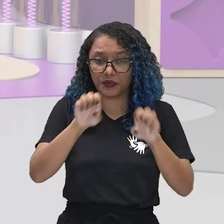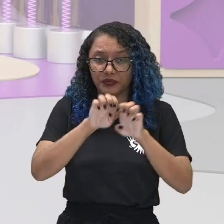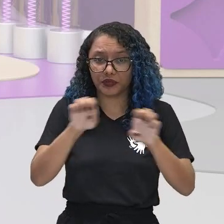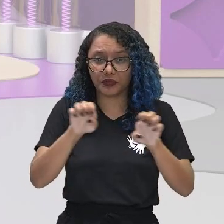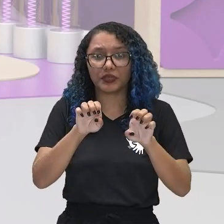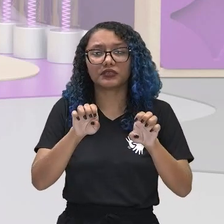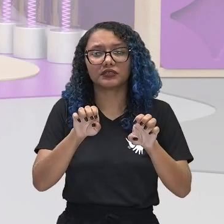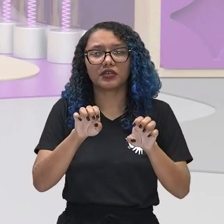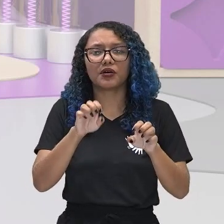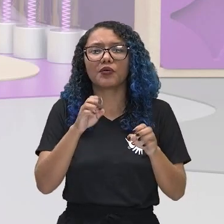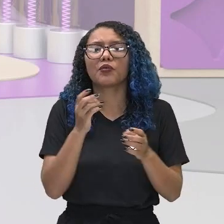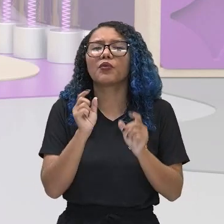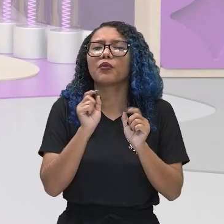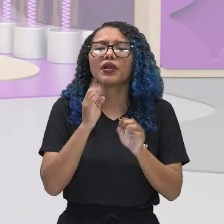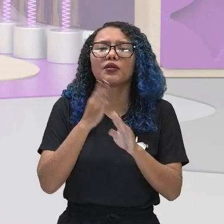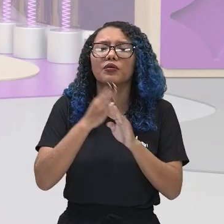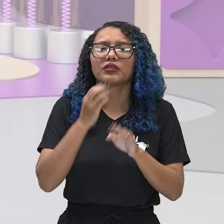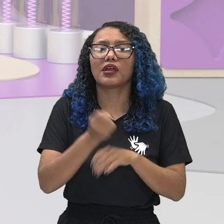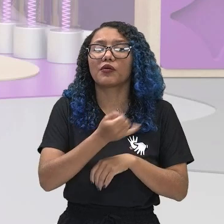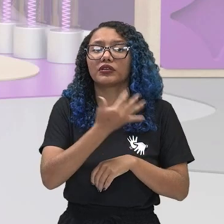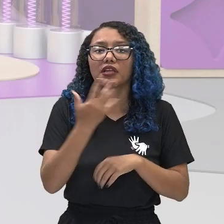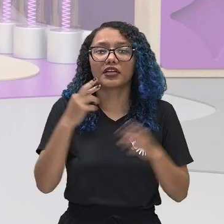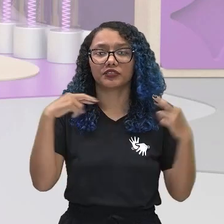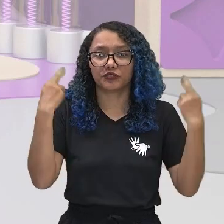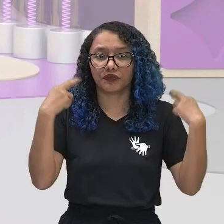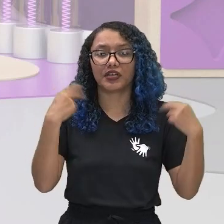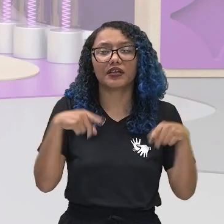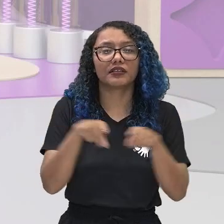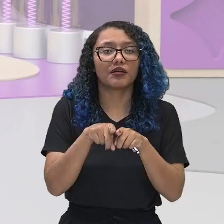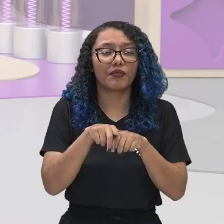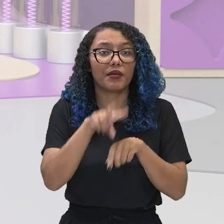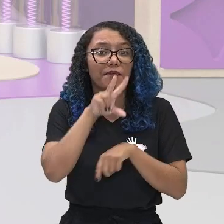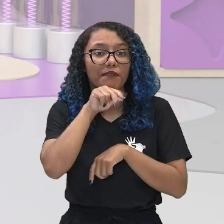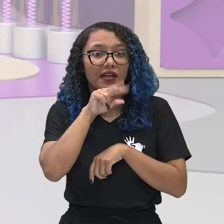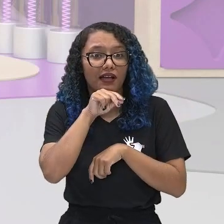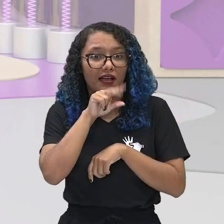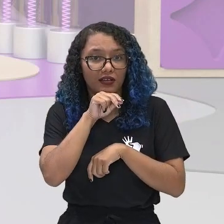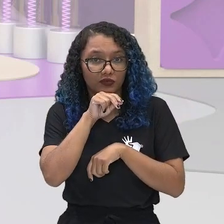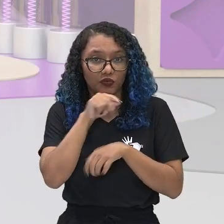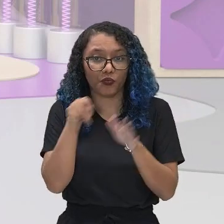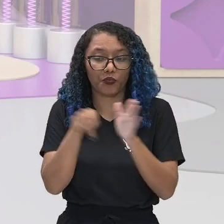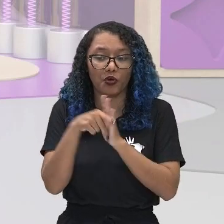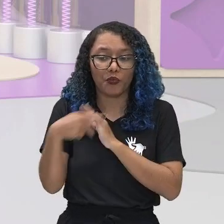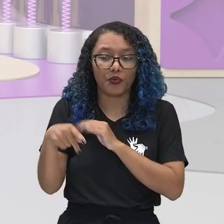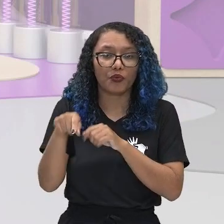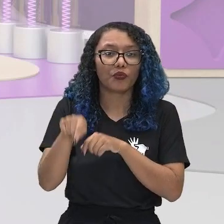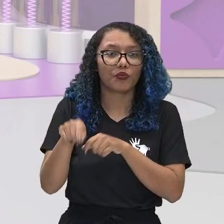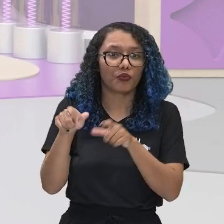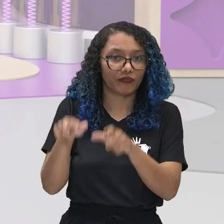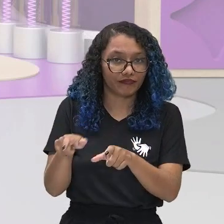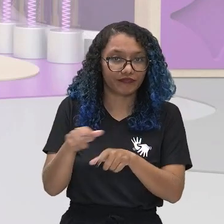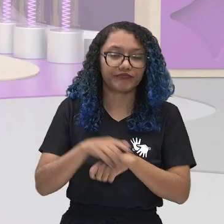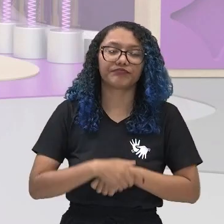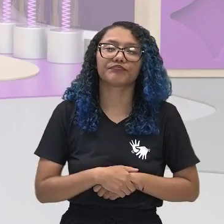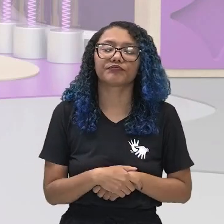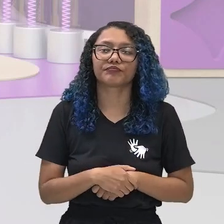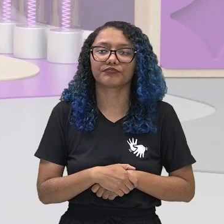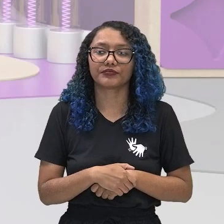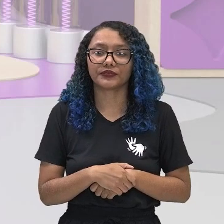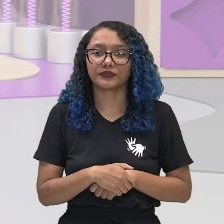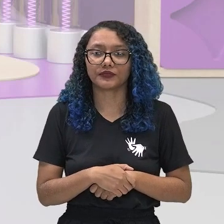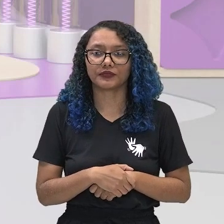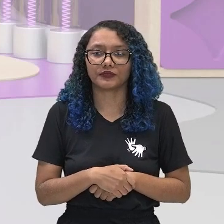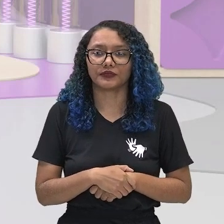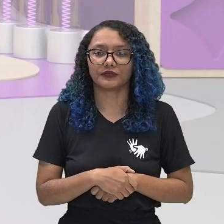de ovelhas e pátio desse sítio. Então, pessoal, o que nós temos aqui? Nós temos toda